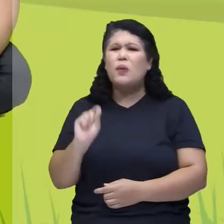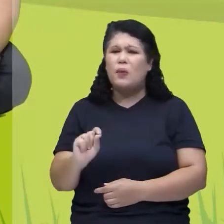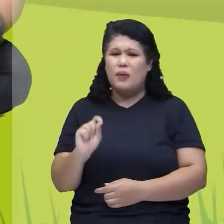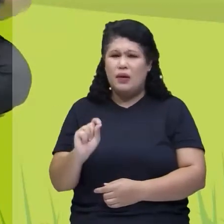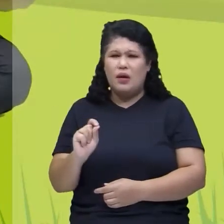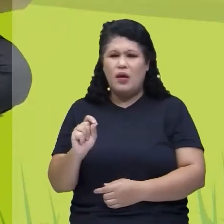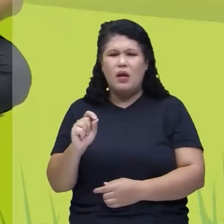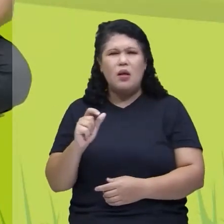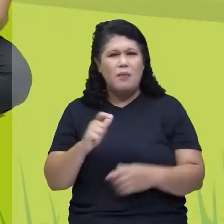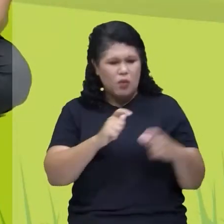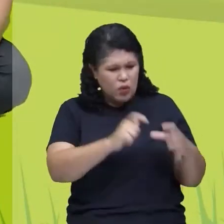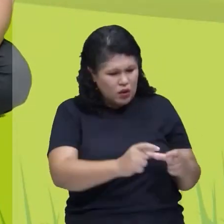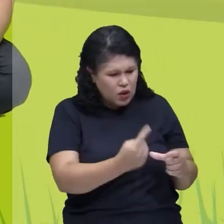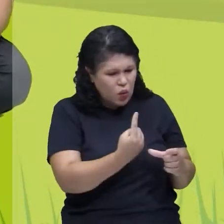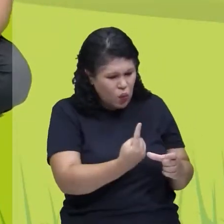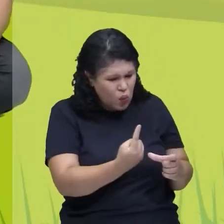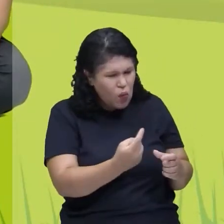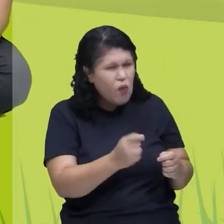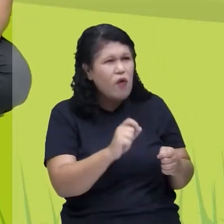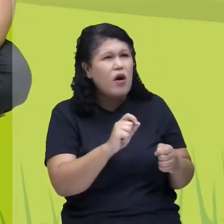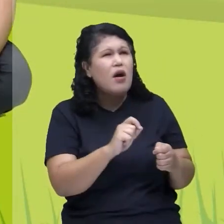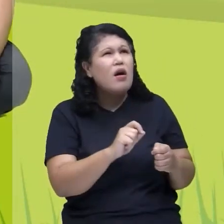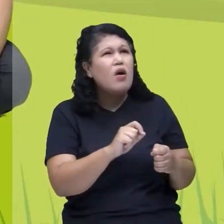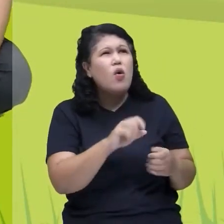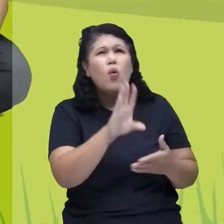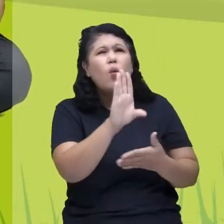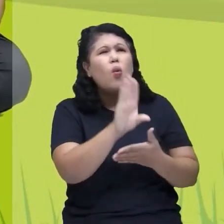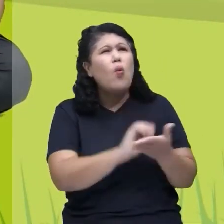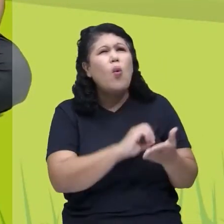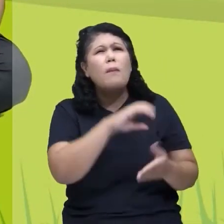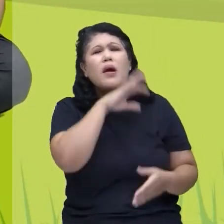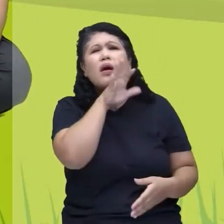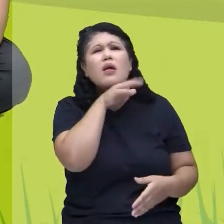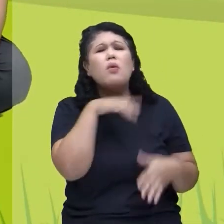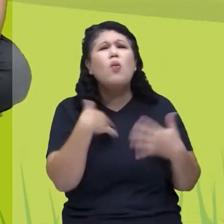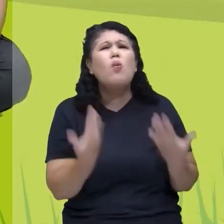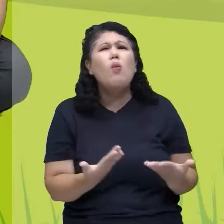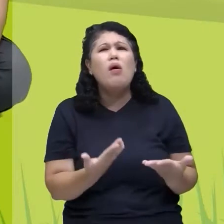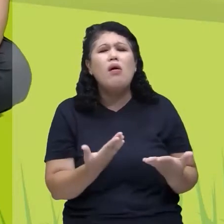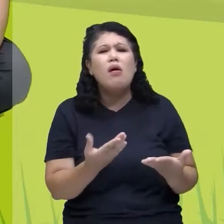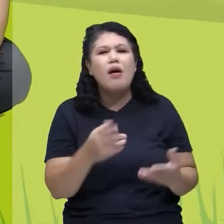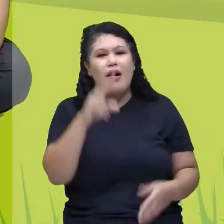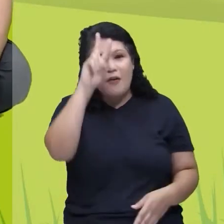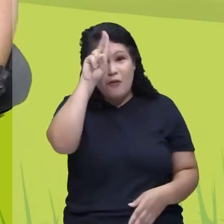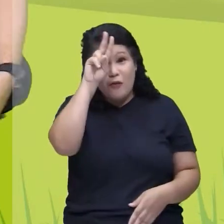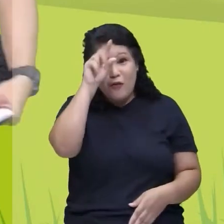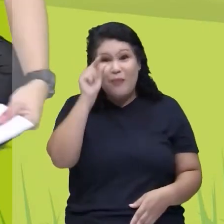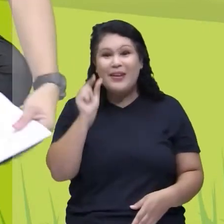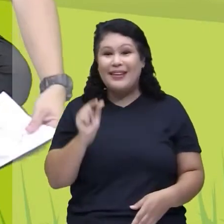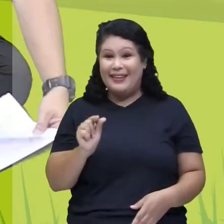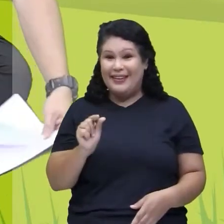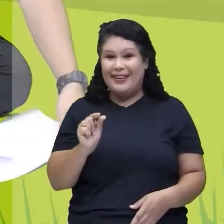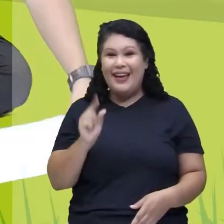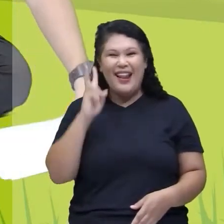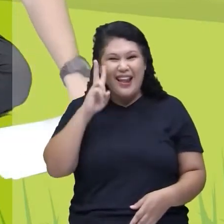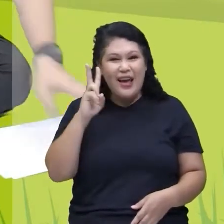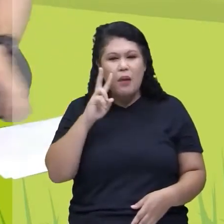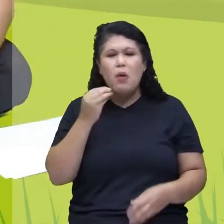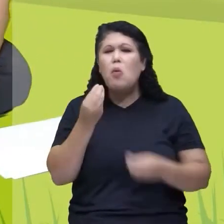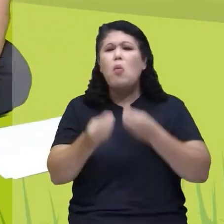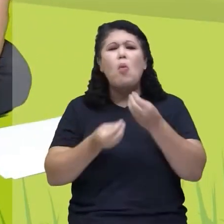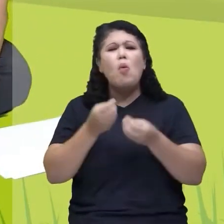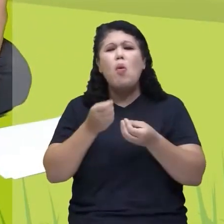número 1, a gente imitou um bichinho, a formiguinha. E como eu